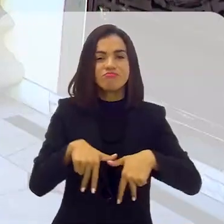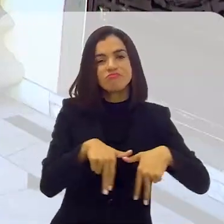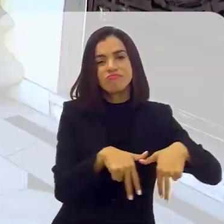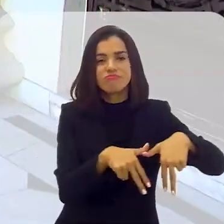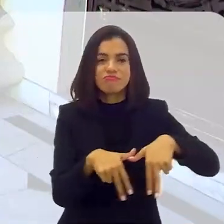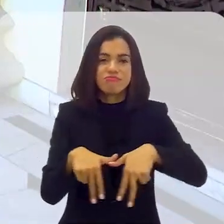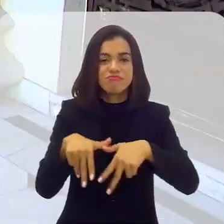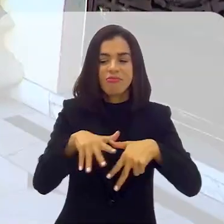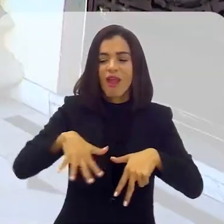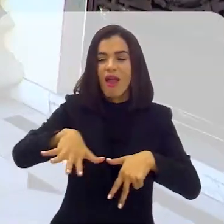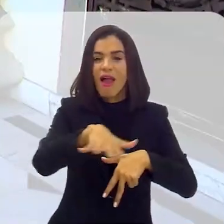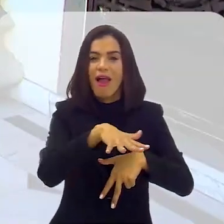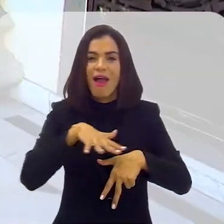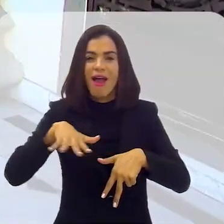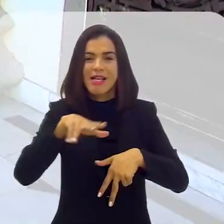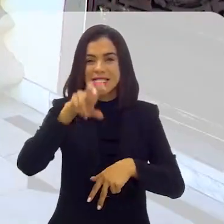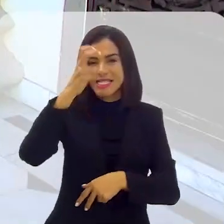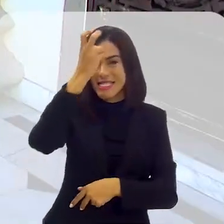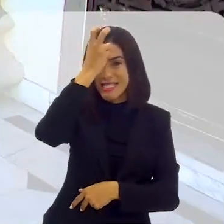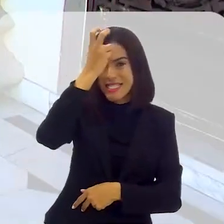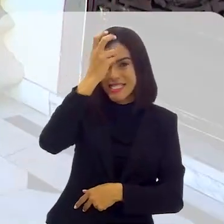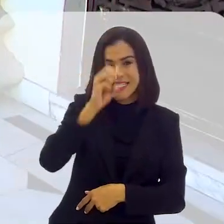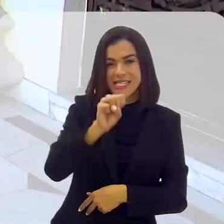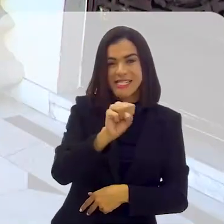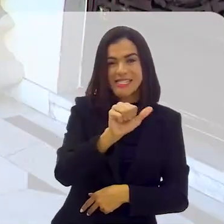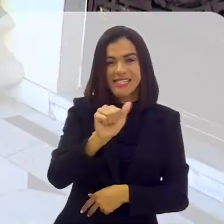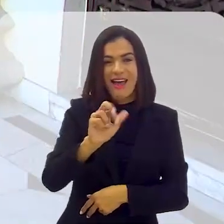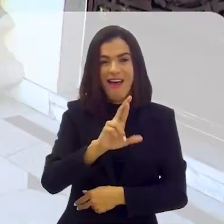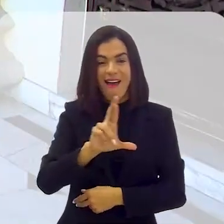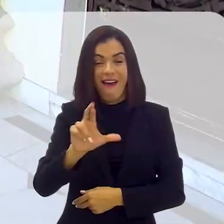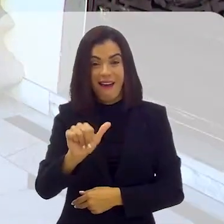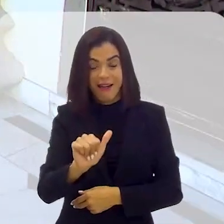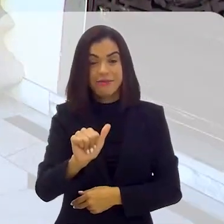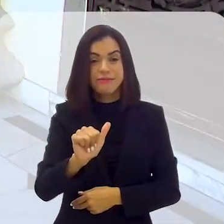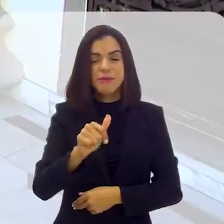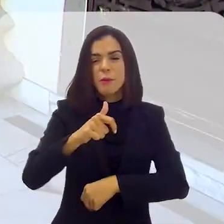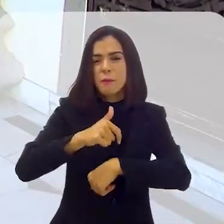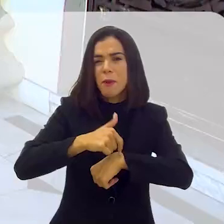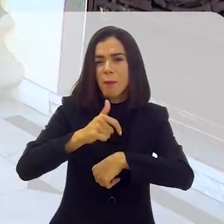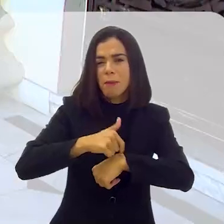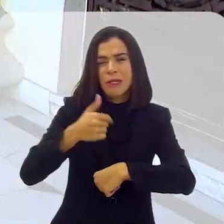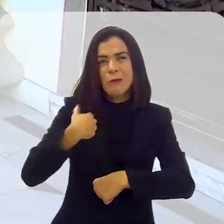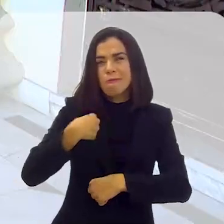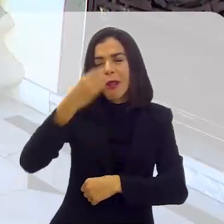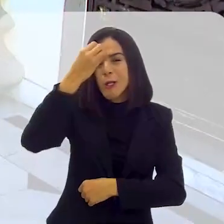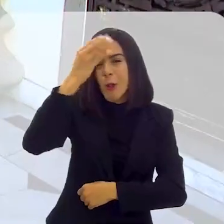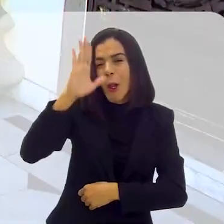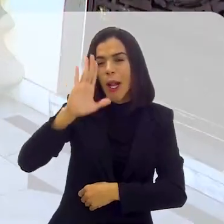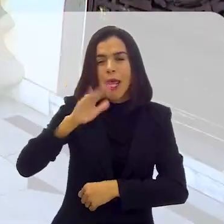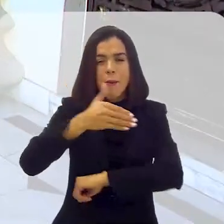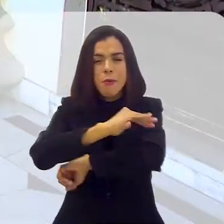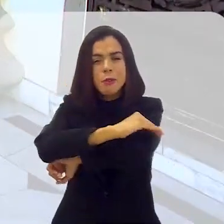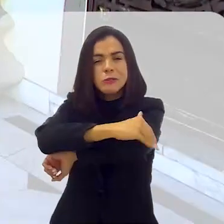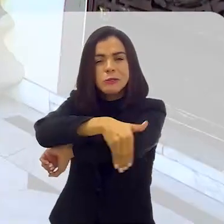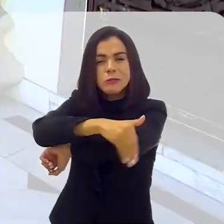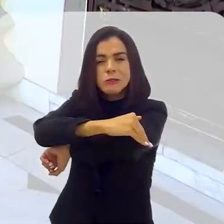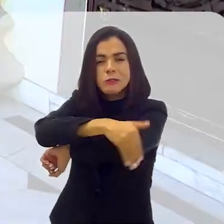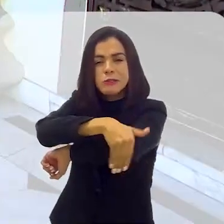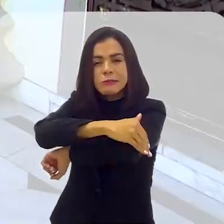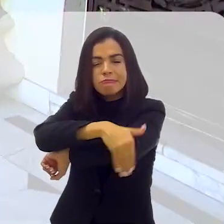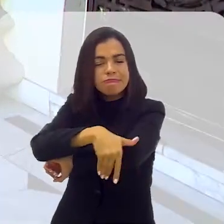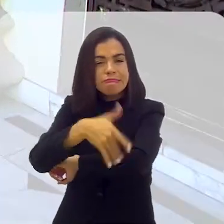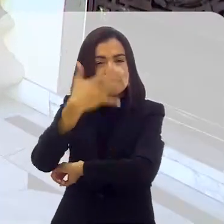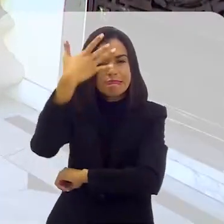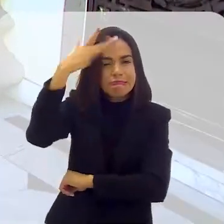com a minha família passeando ali pelo comércio da Saara, popularmente conhecido, e dado o momento, não me lembro em qual